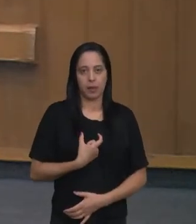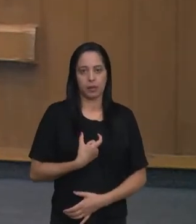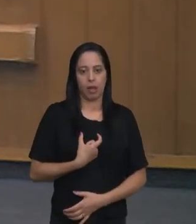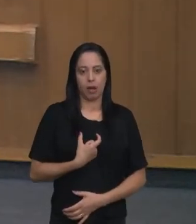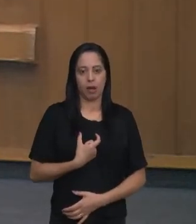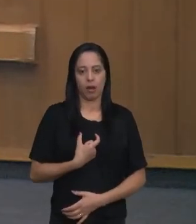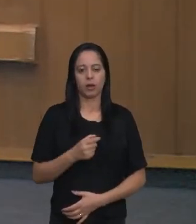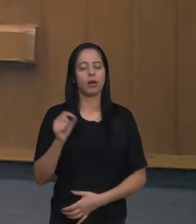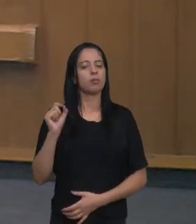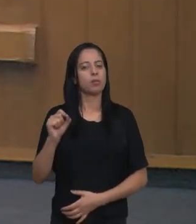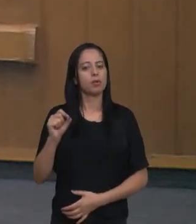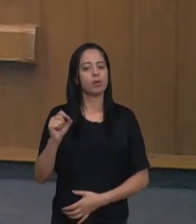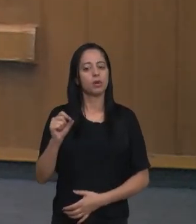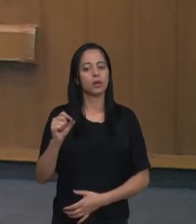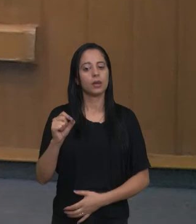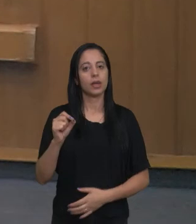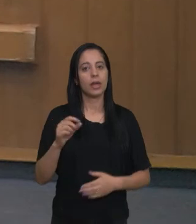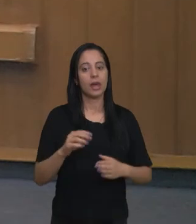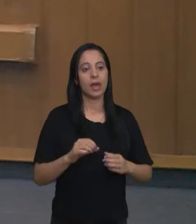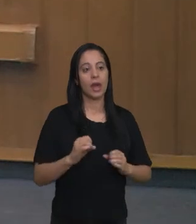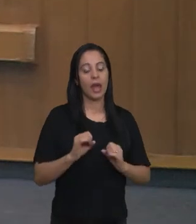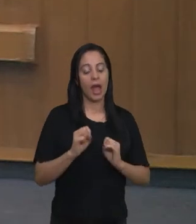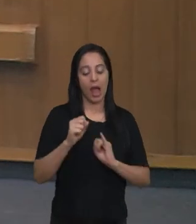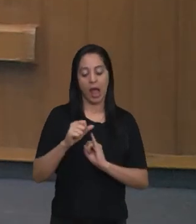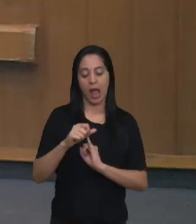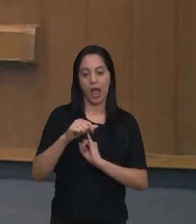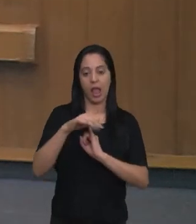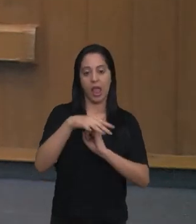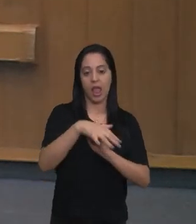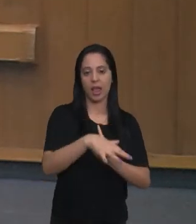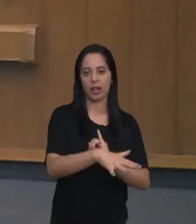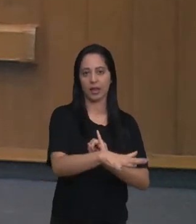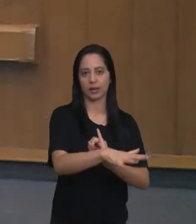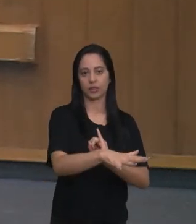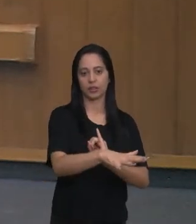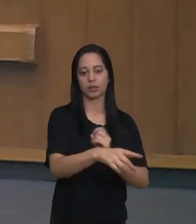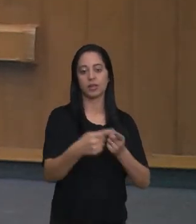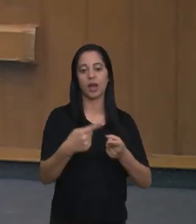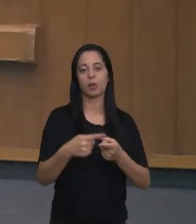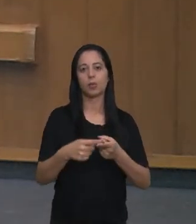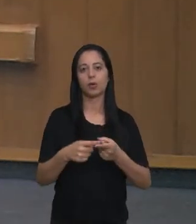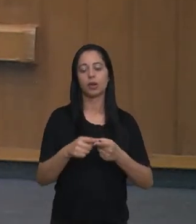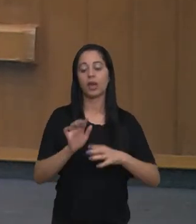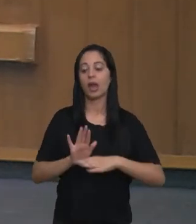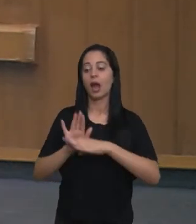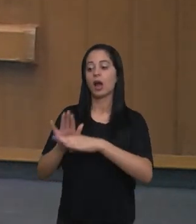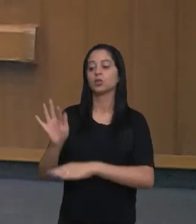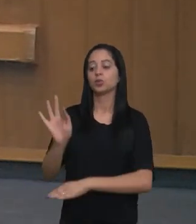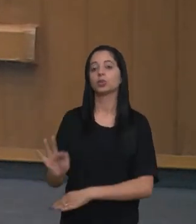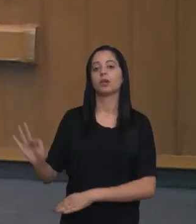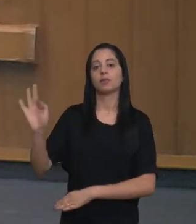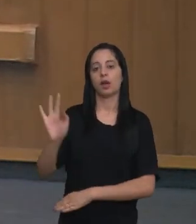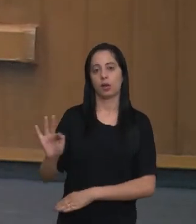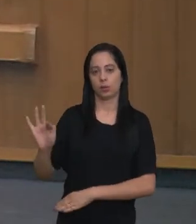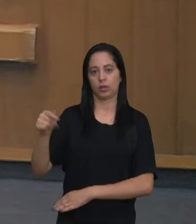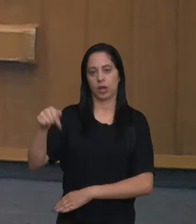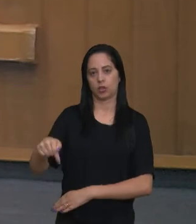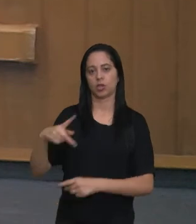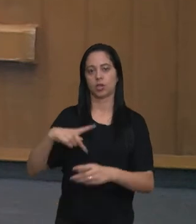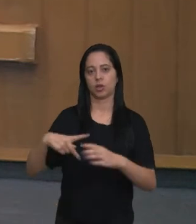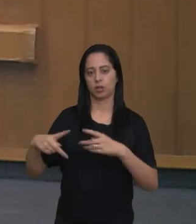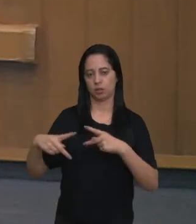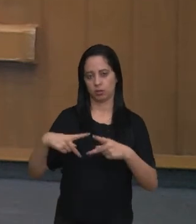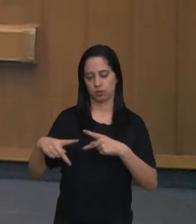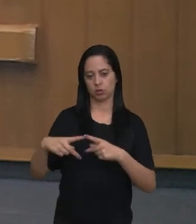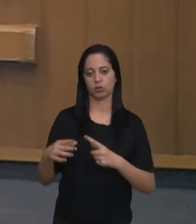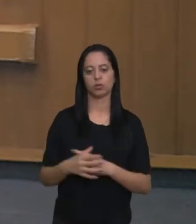sendo dirigida à Igreja da Cidade, né? Que é a mantenedora da Faculdade Cristã da cidade. Então, um